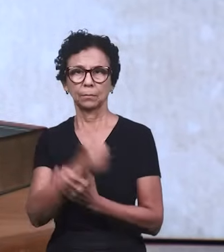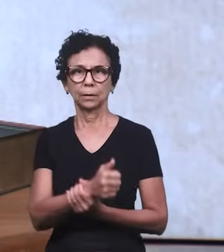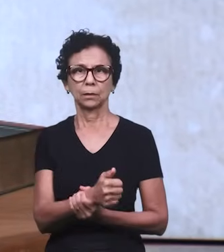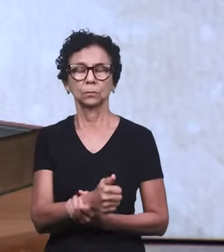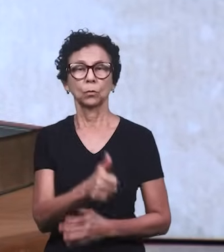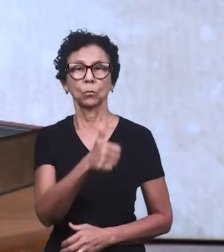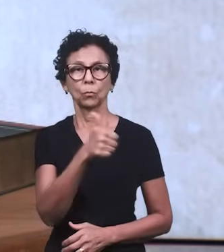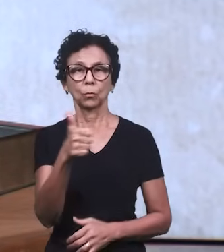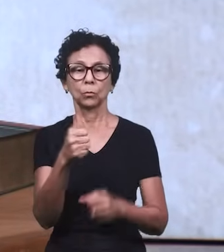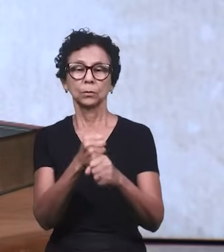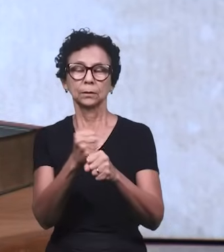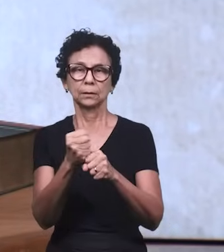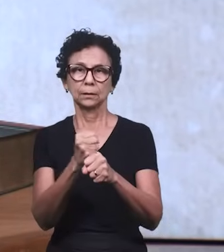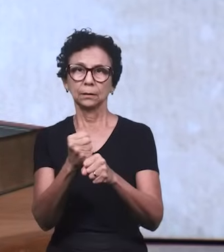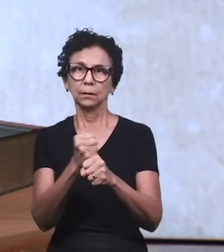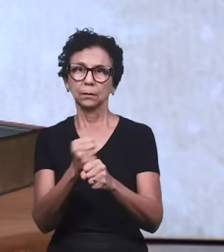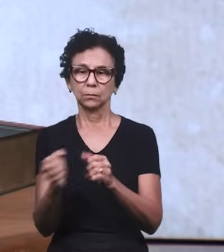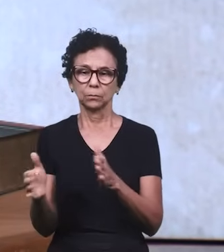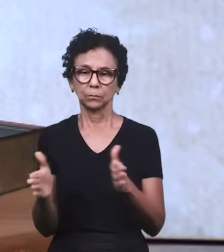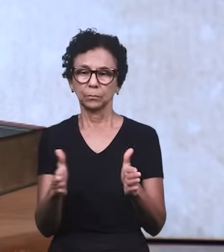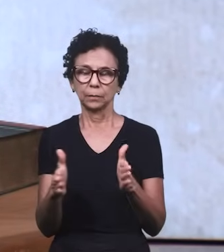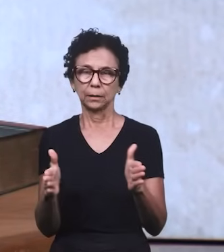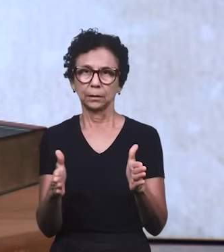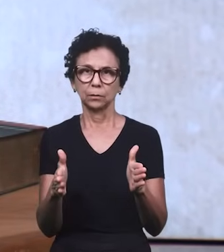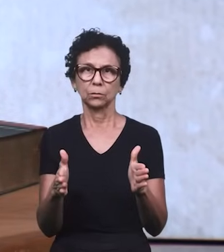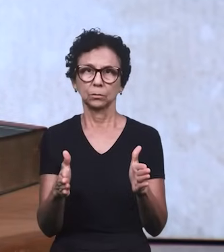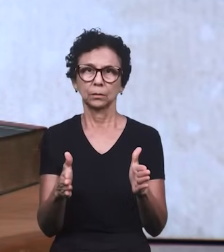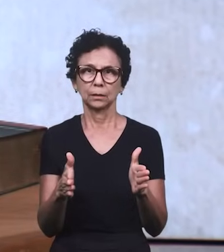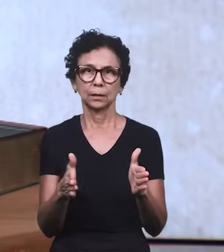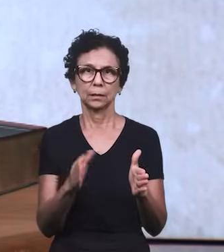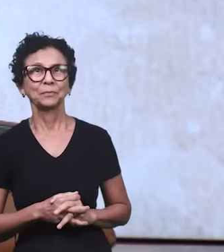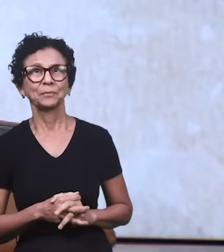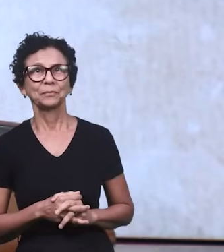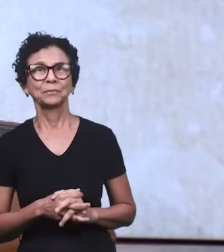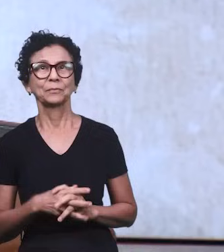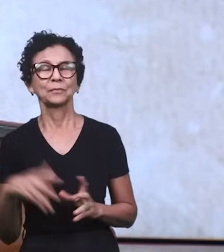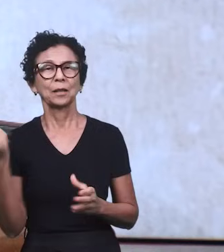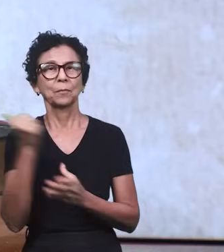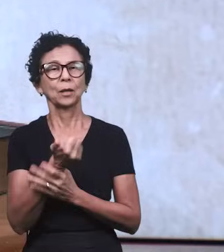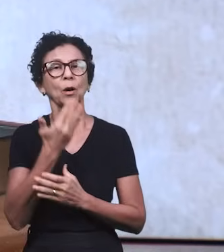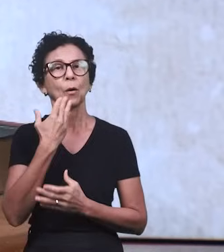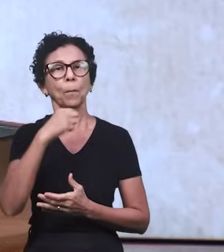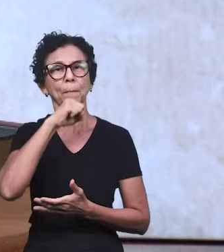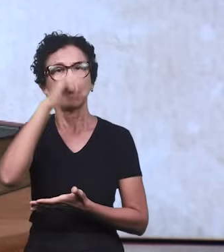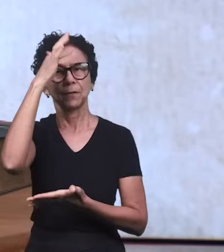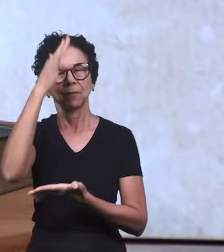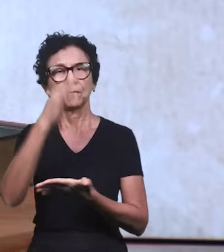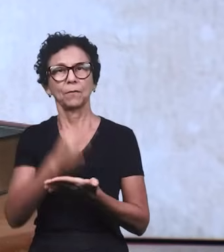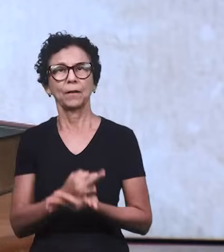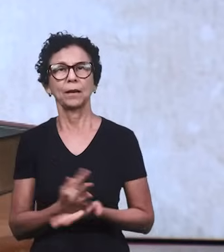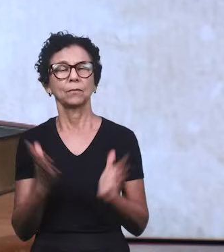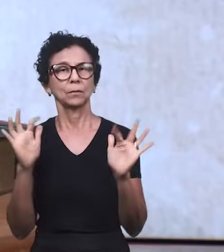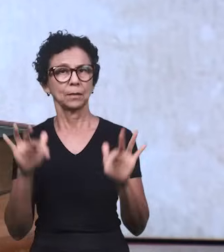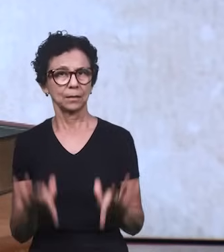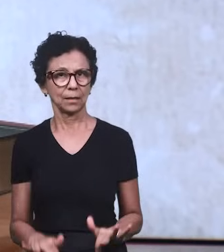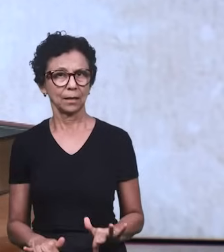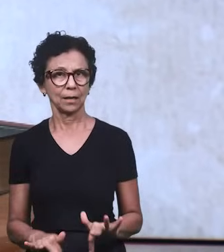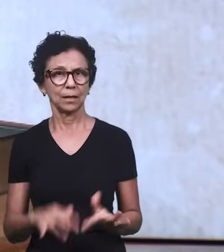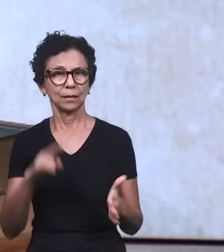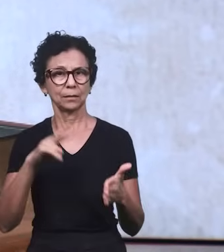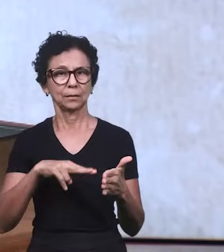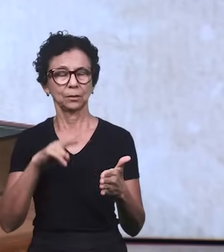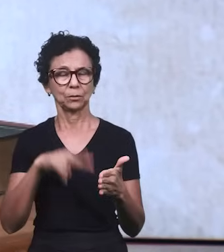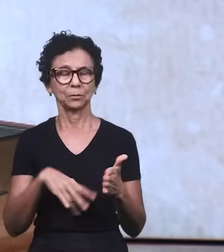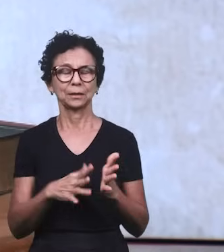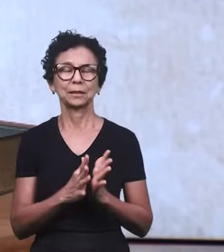11 anos desde que Abraão saiu de arã Amém Irmãos vamos encerrar a nossa leitura da